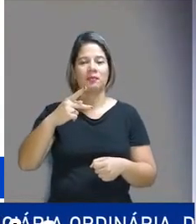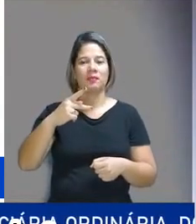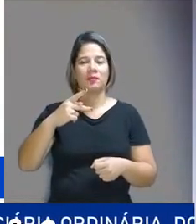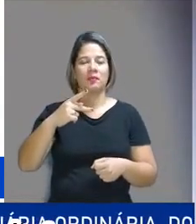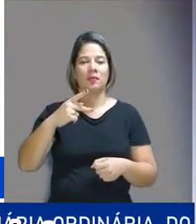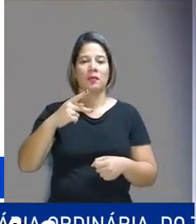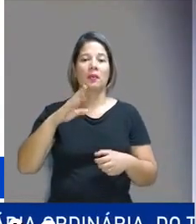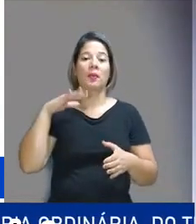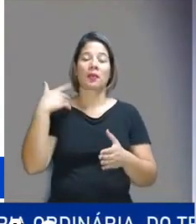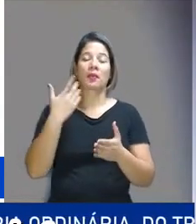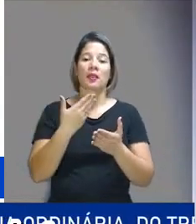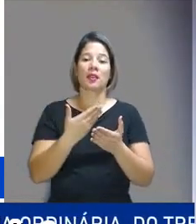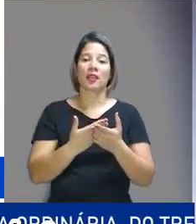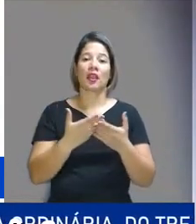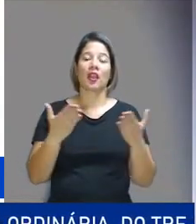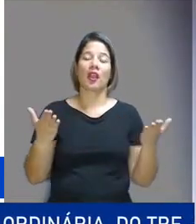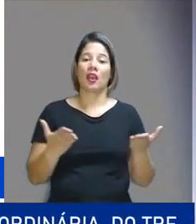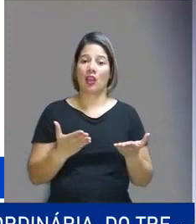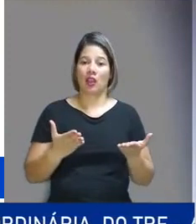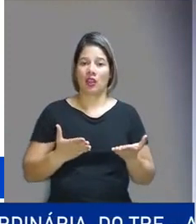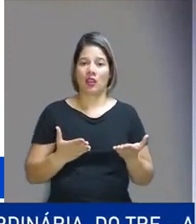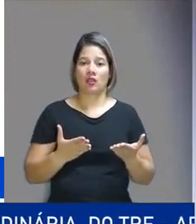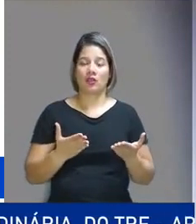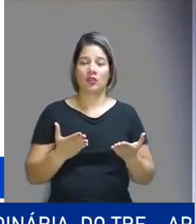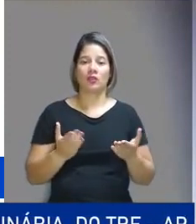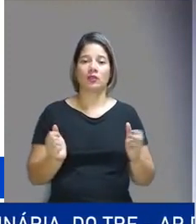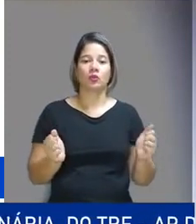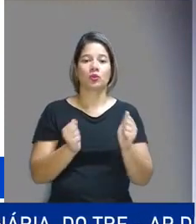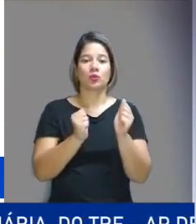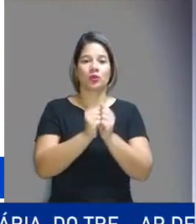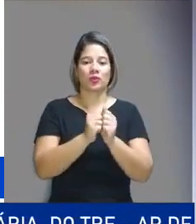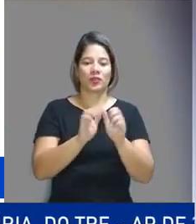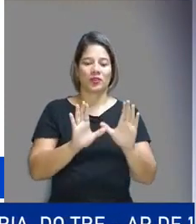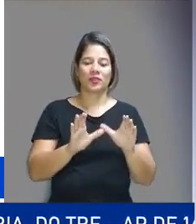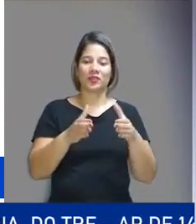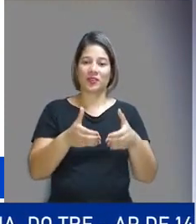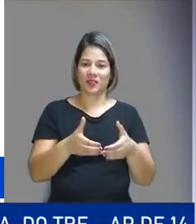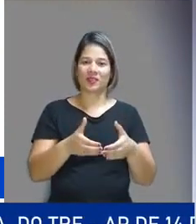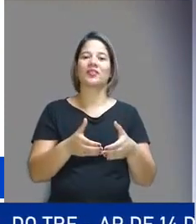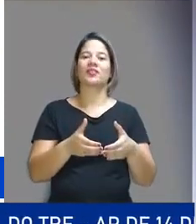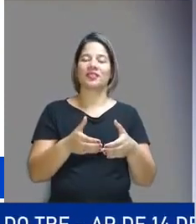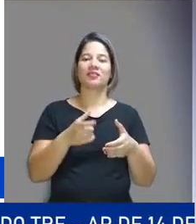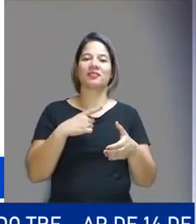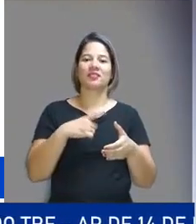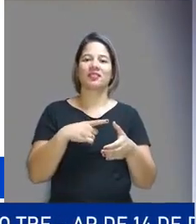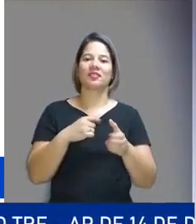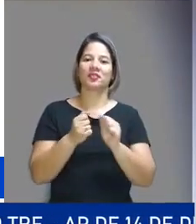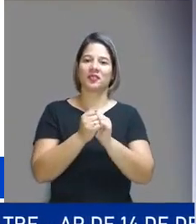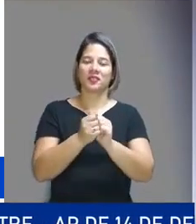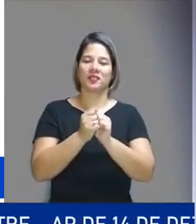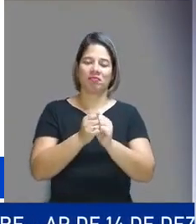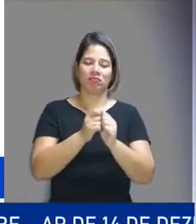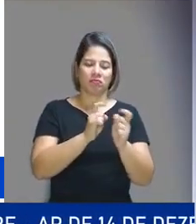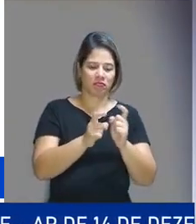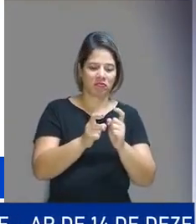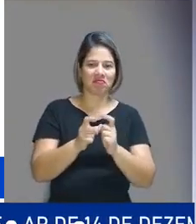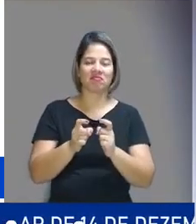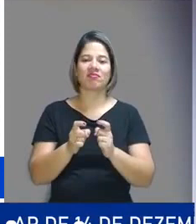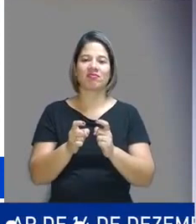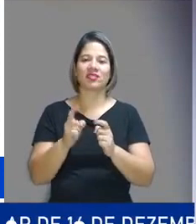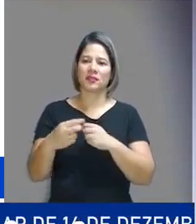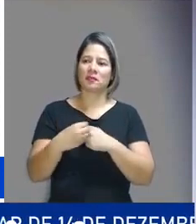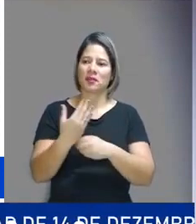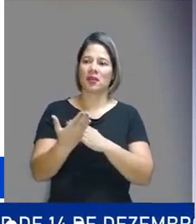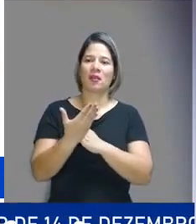que nós tivemos juntos, agora nós fazemos parte da Comissão de Conflitos Fundiários e é uma pessoa que contribui bastante.